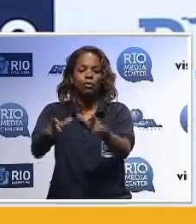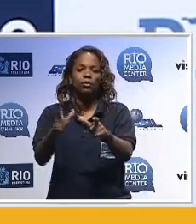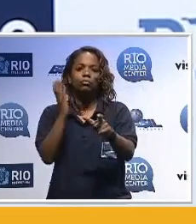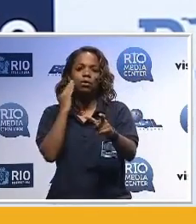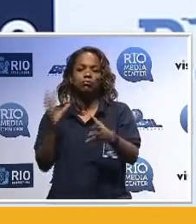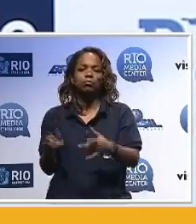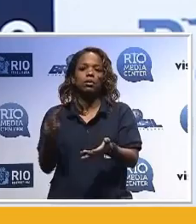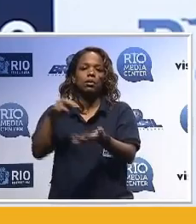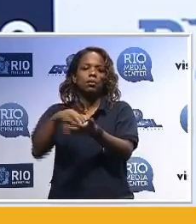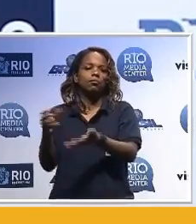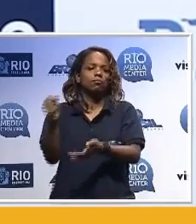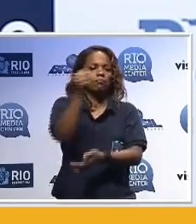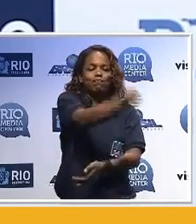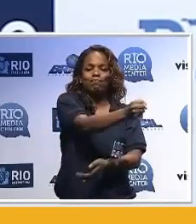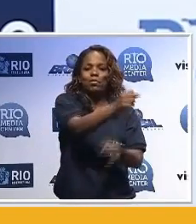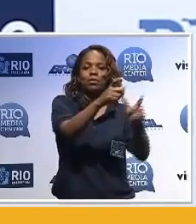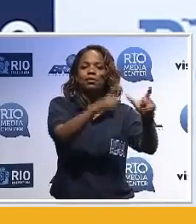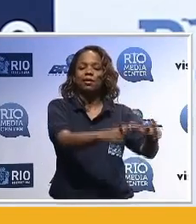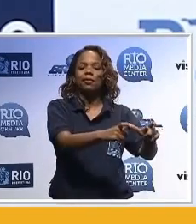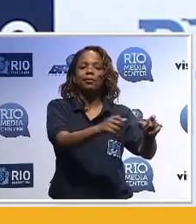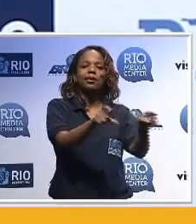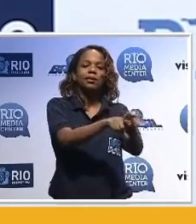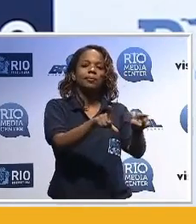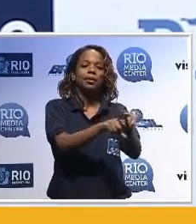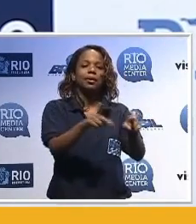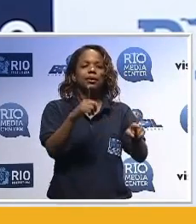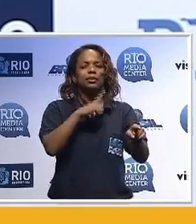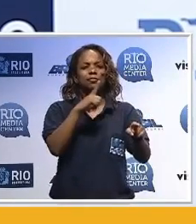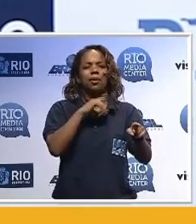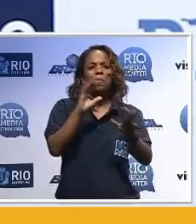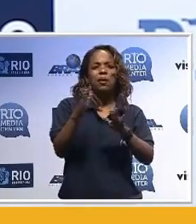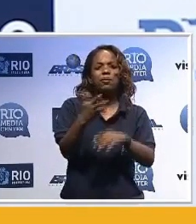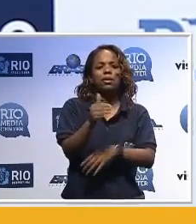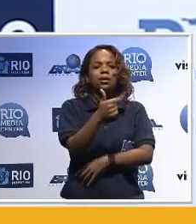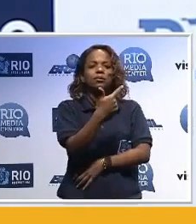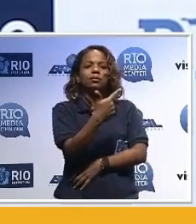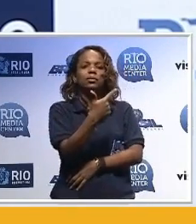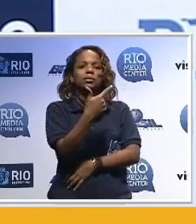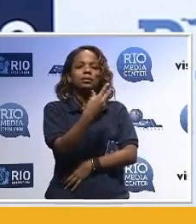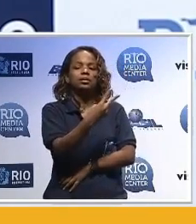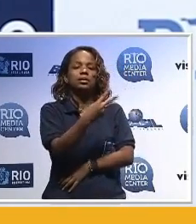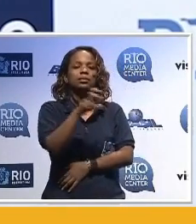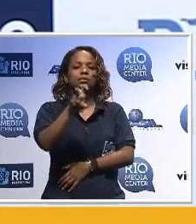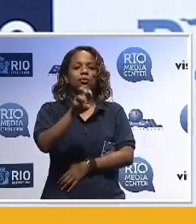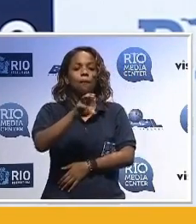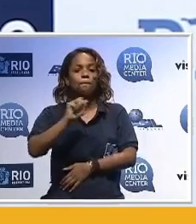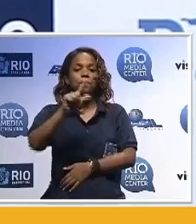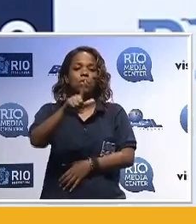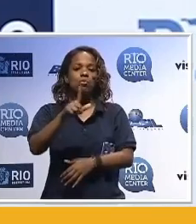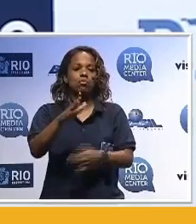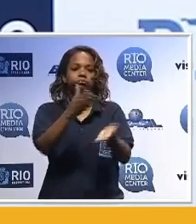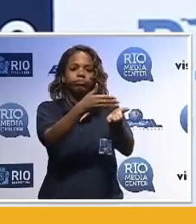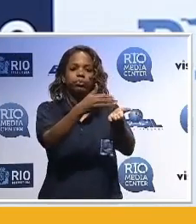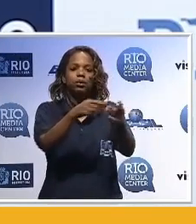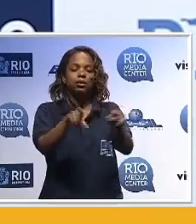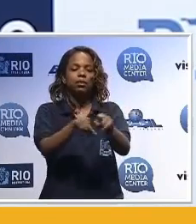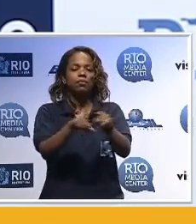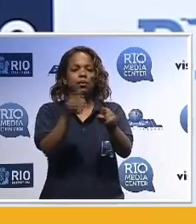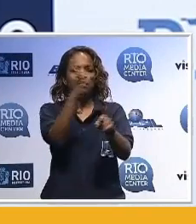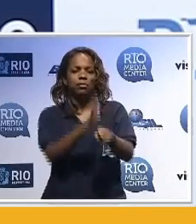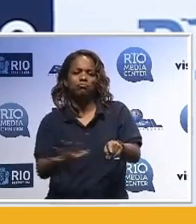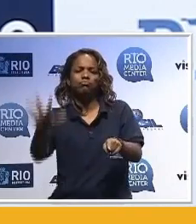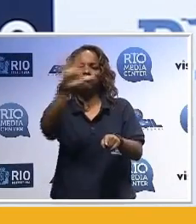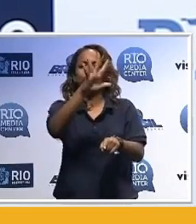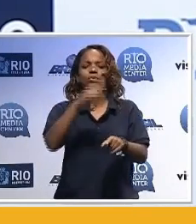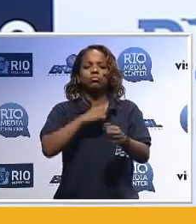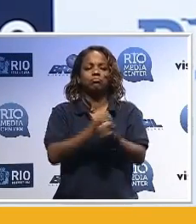deficiência. Esse guia foram imprimidos 235 mil guias, eles estão em todo o Brasil, sendo distribuídos